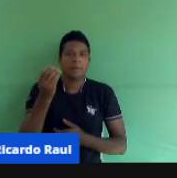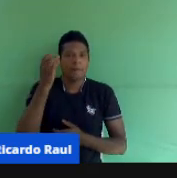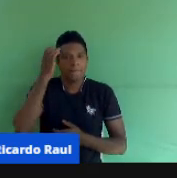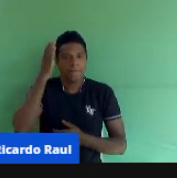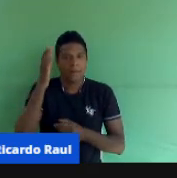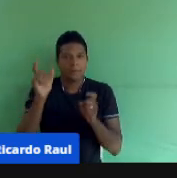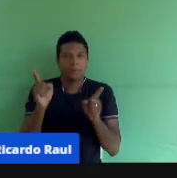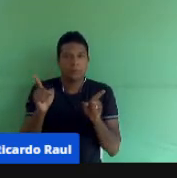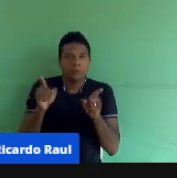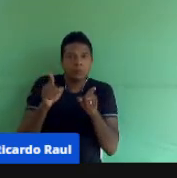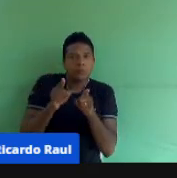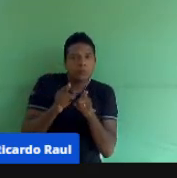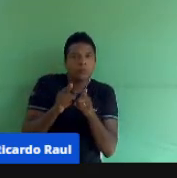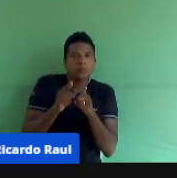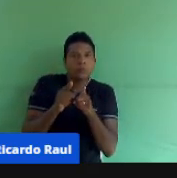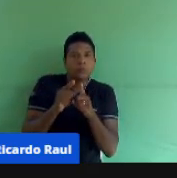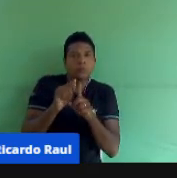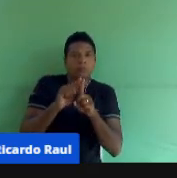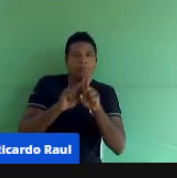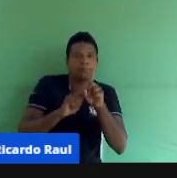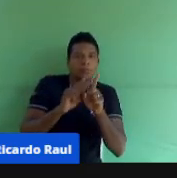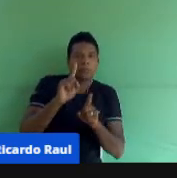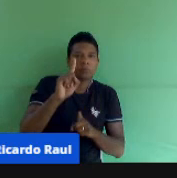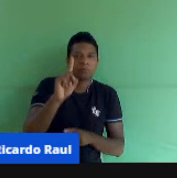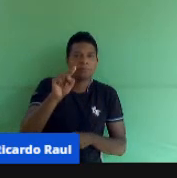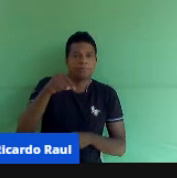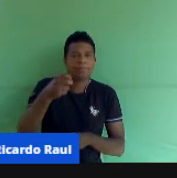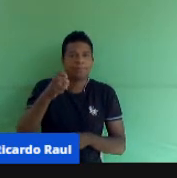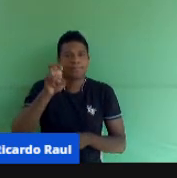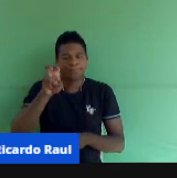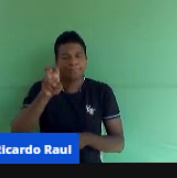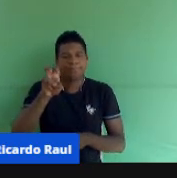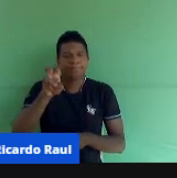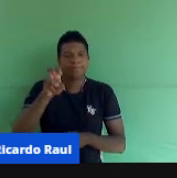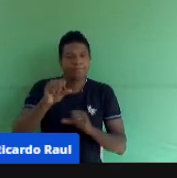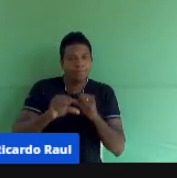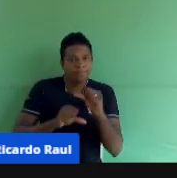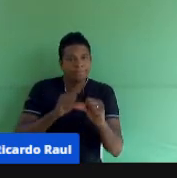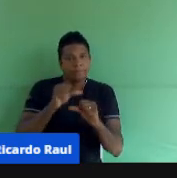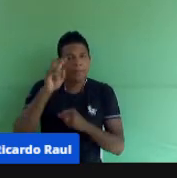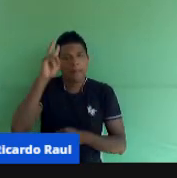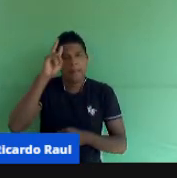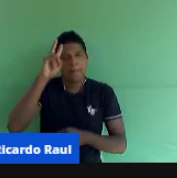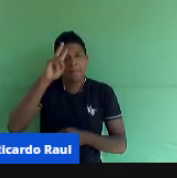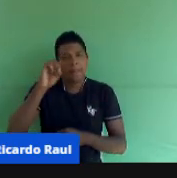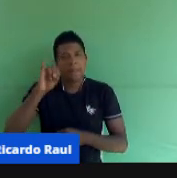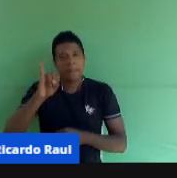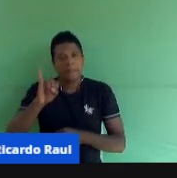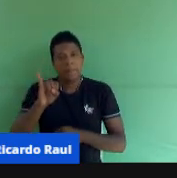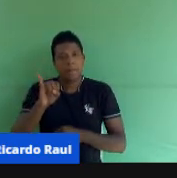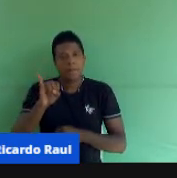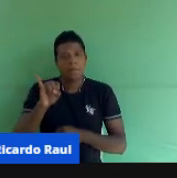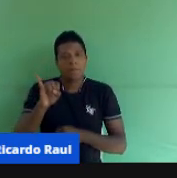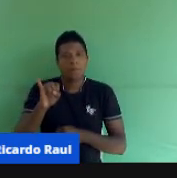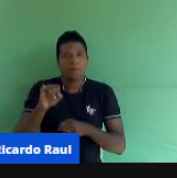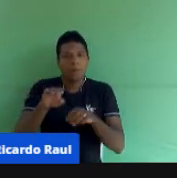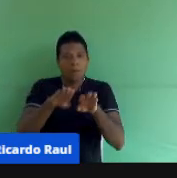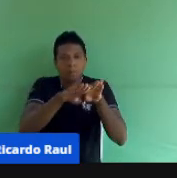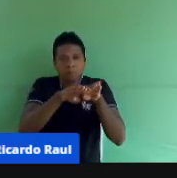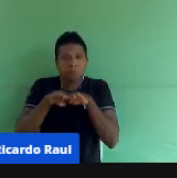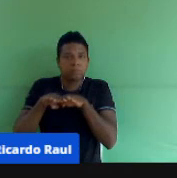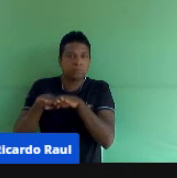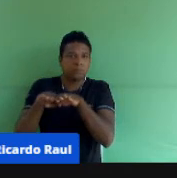1,5 graus, né? Eu tenho que modificar muito. A gente tem que lembrar que se a gente seguir o mesmo padrão, né, o mesmo